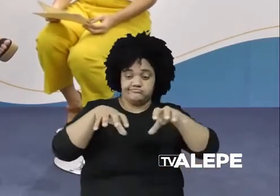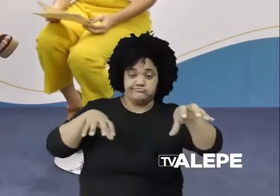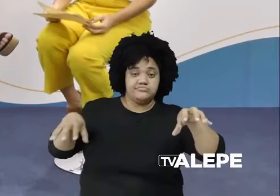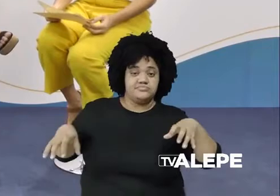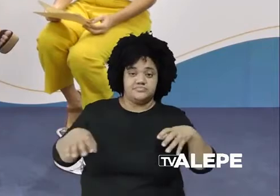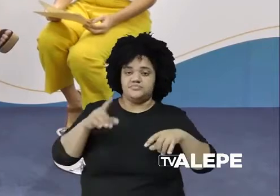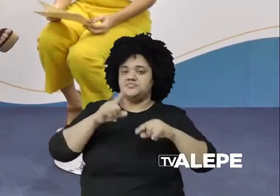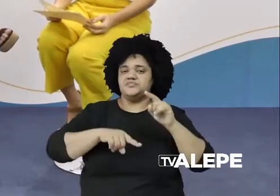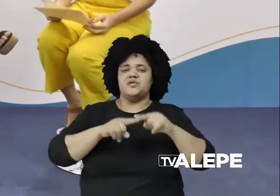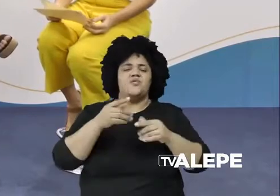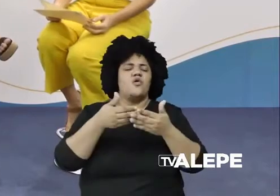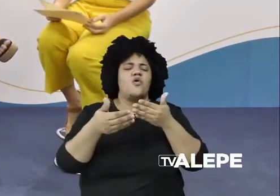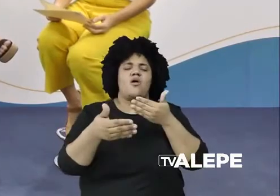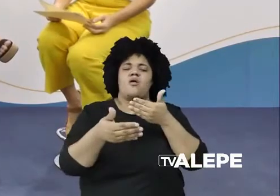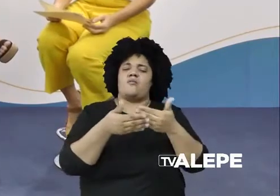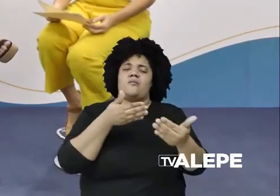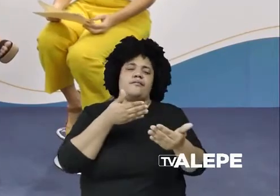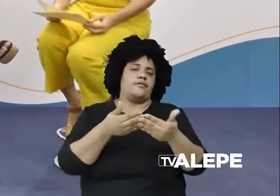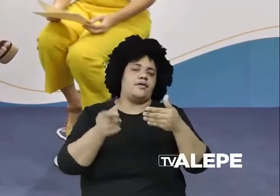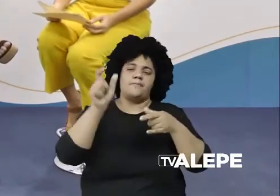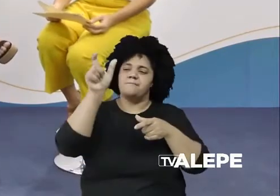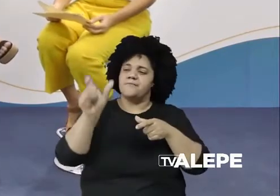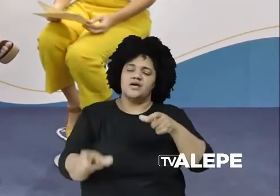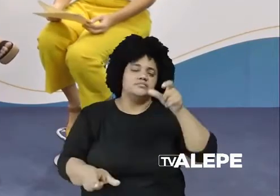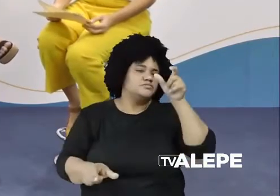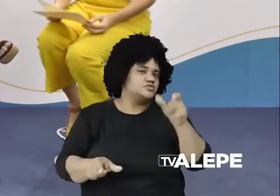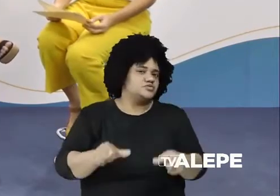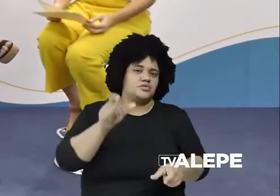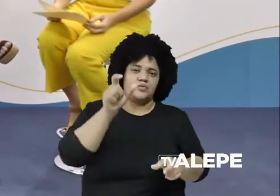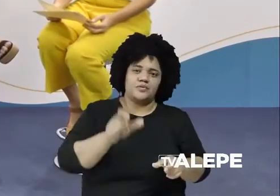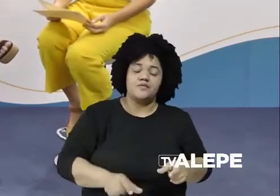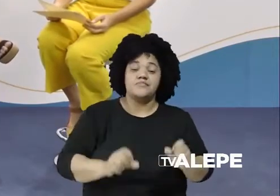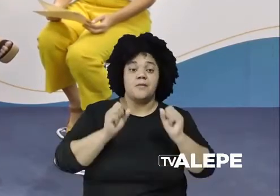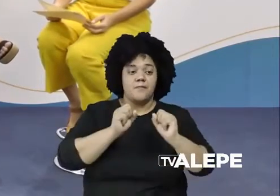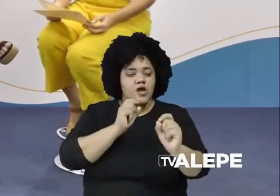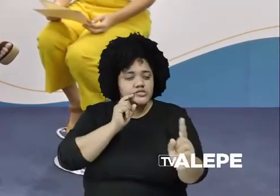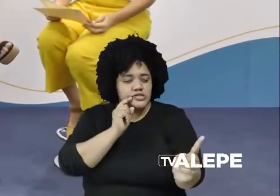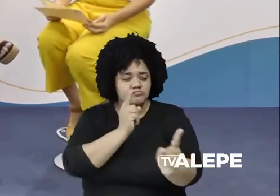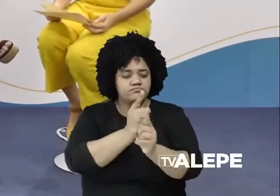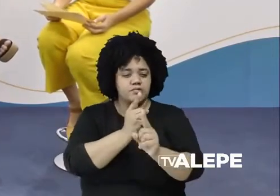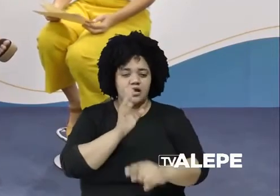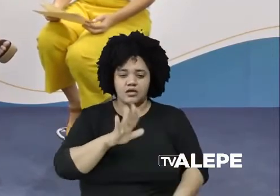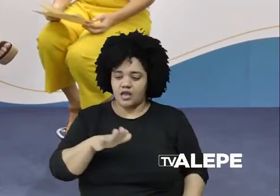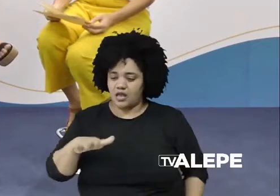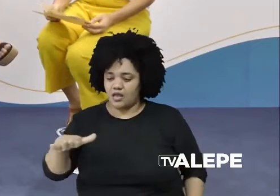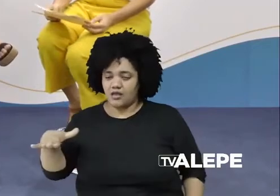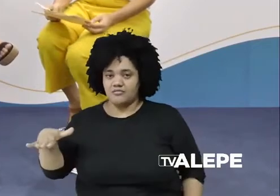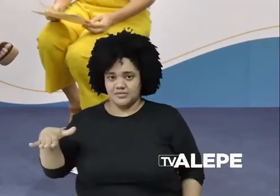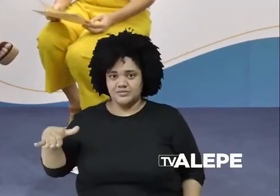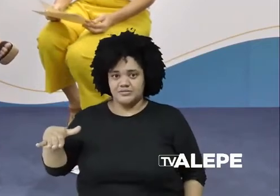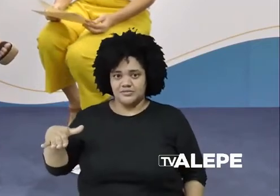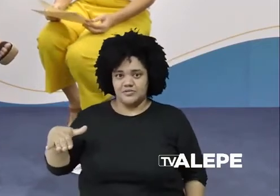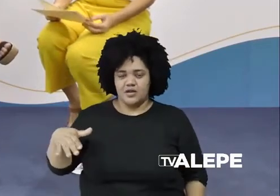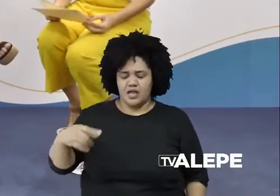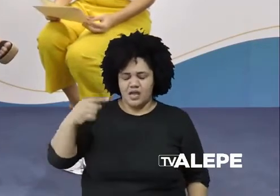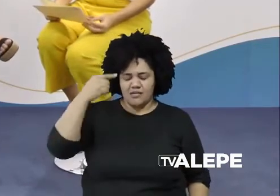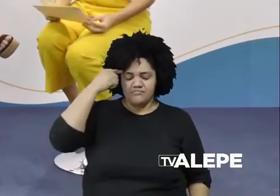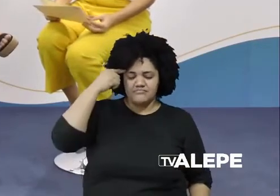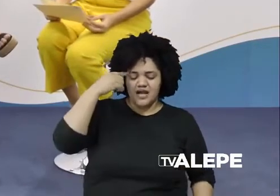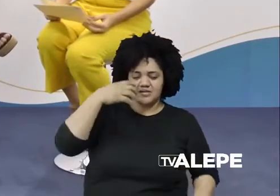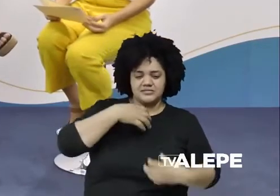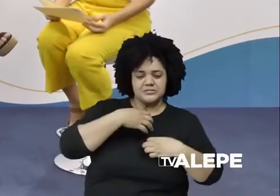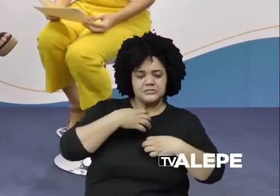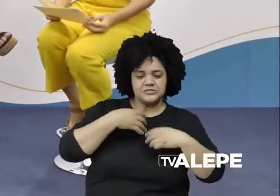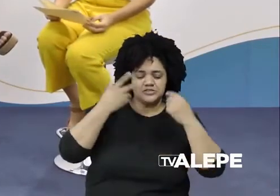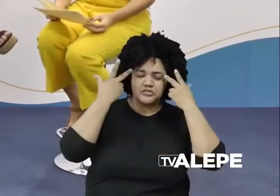ele é voltado para qualquer um, entendeu? Possa identificar uma criança que pensa que está normal, mas